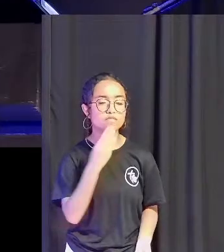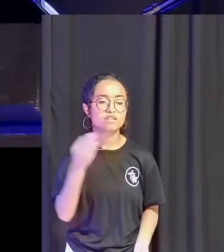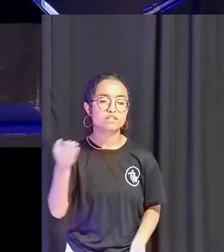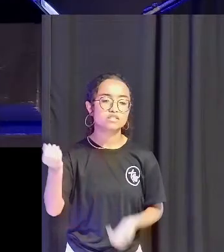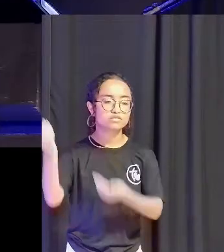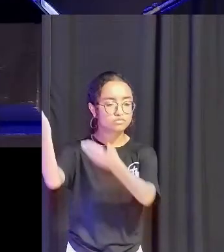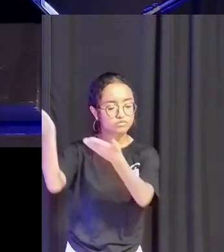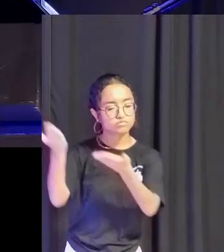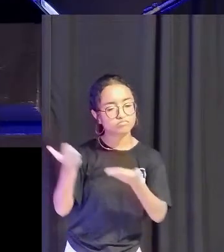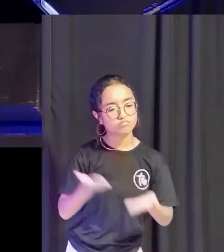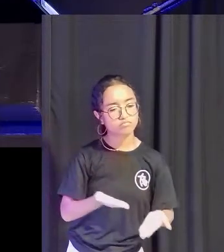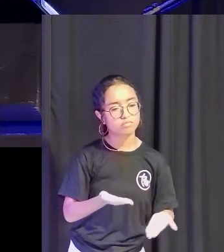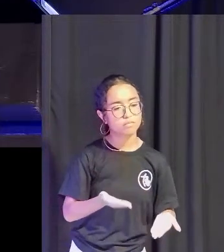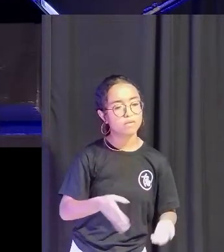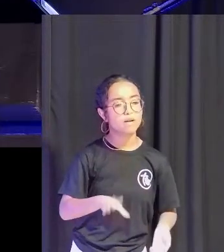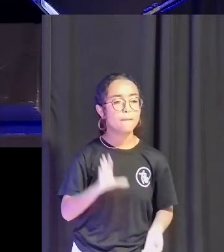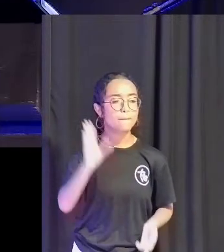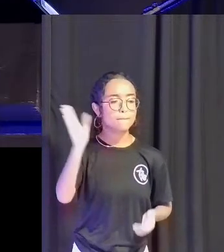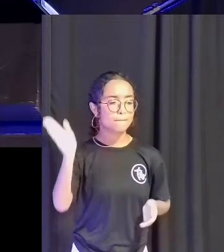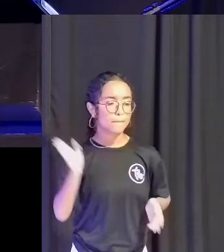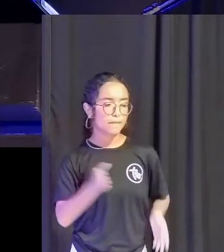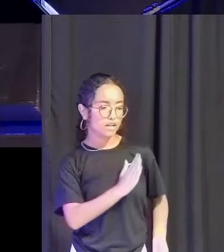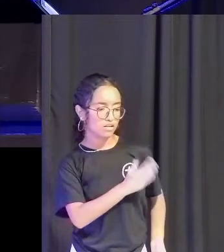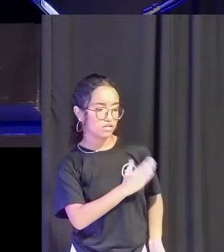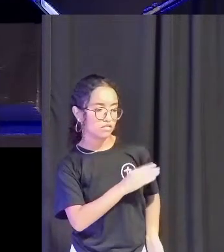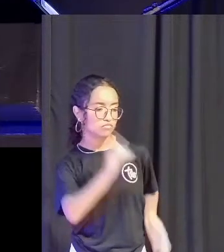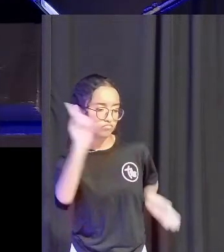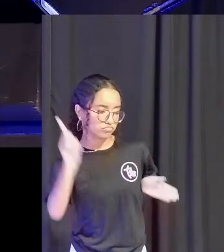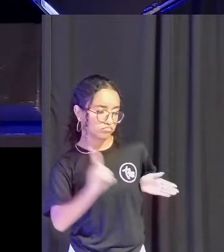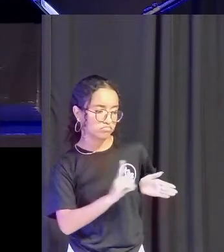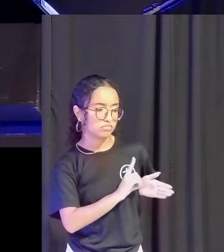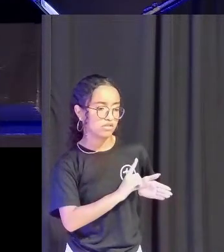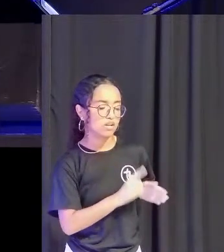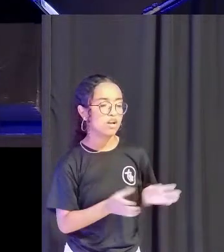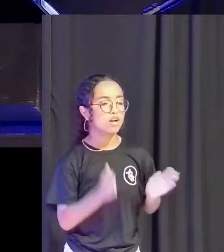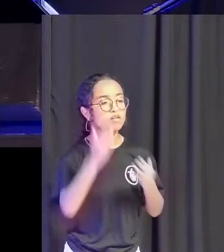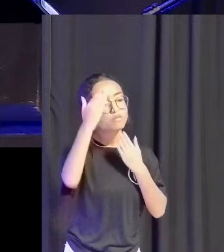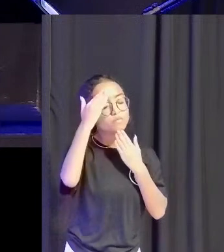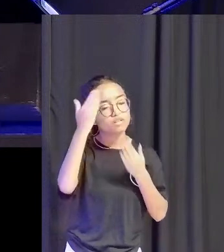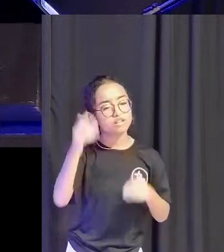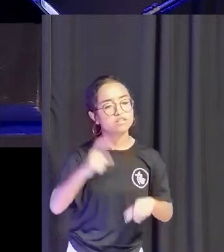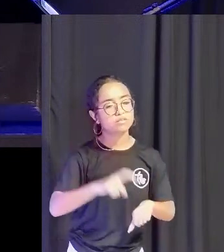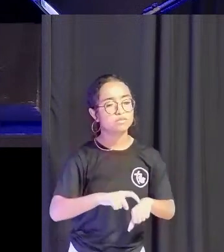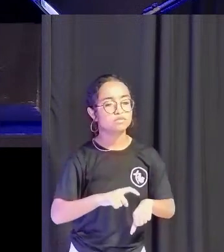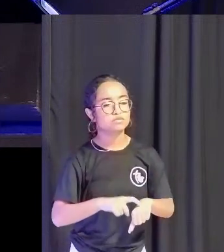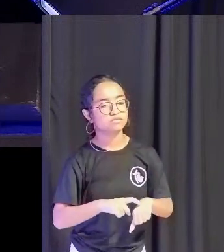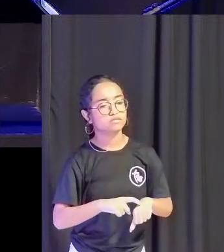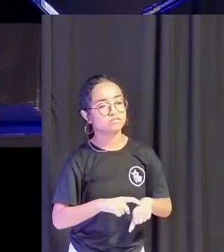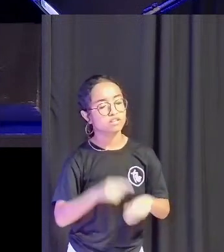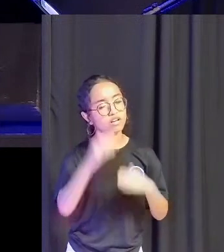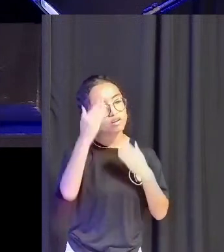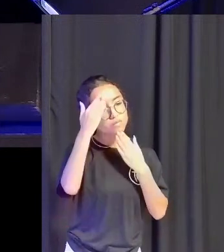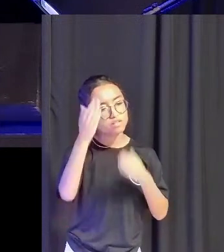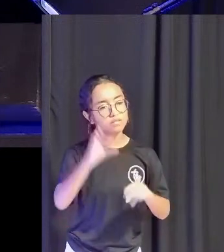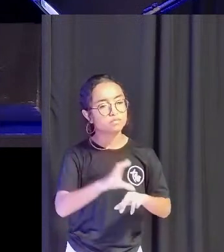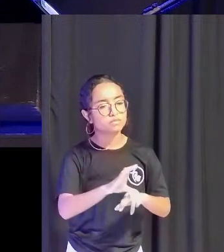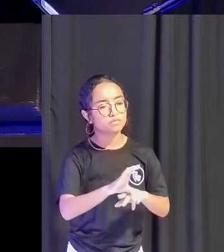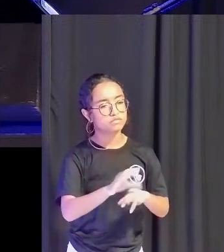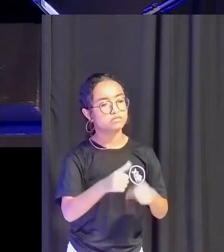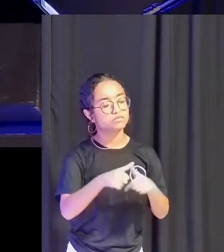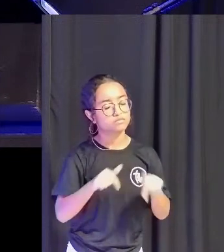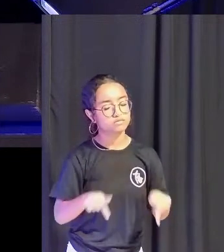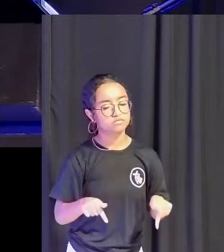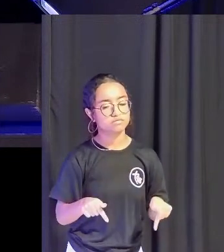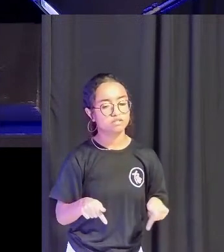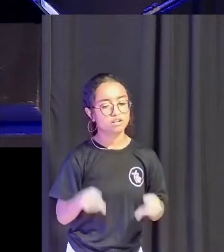seus corações, Senhor Pai. Muito obrigado, Senhor, por esse momento, Senhor Pai. Muito obrigado por meus irmãos e irmãs que estão aqui, Senhor Pai.